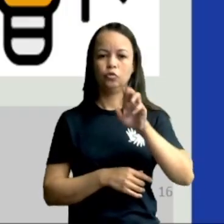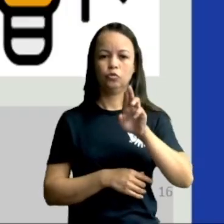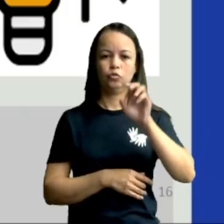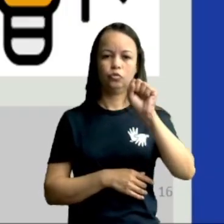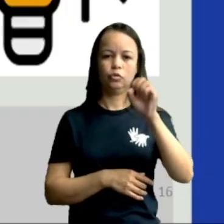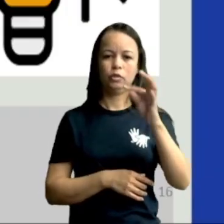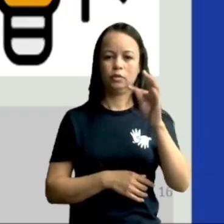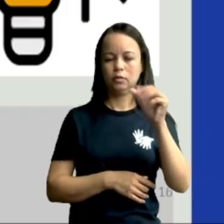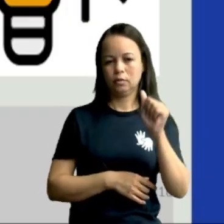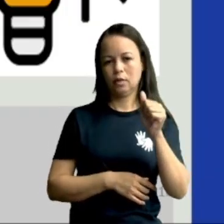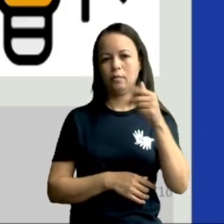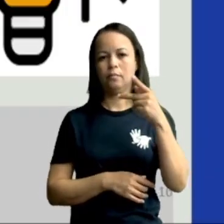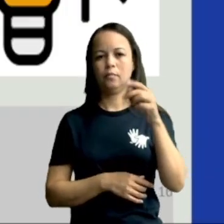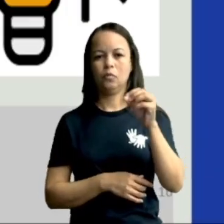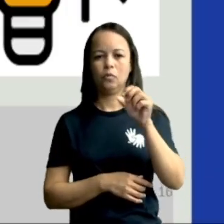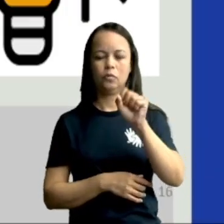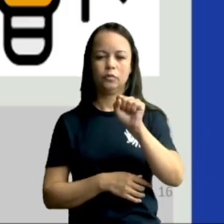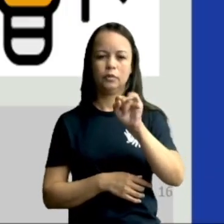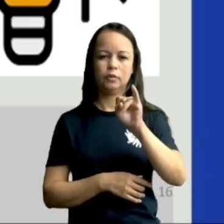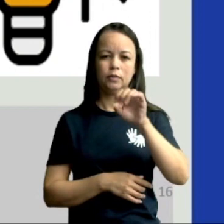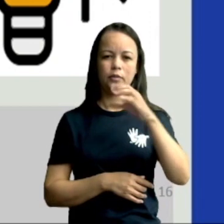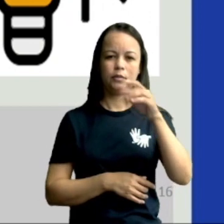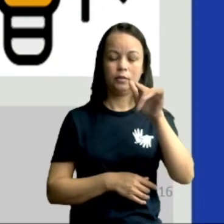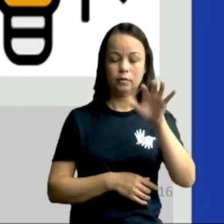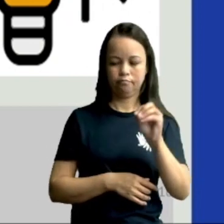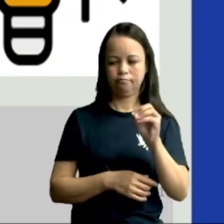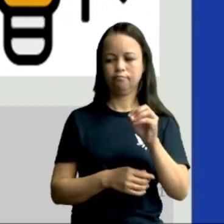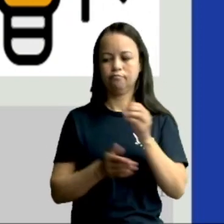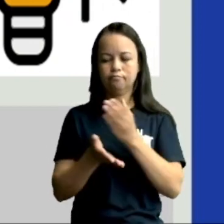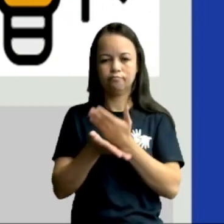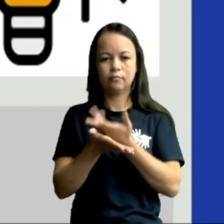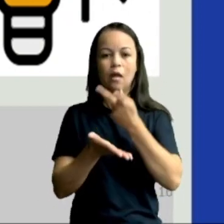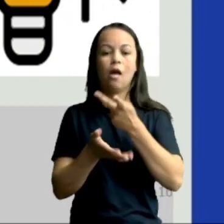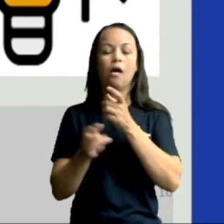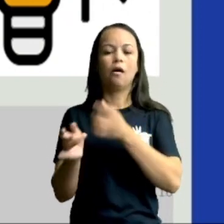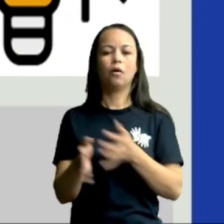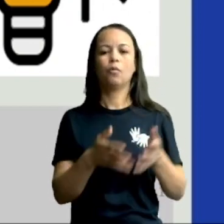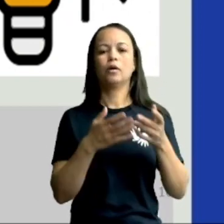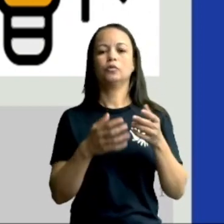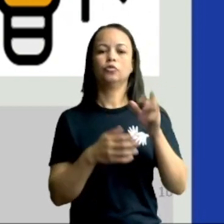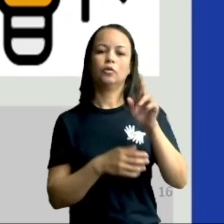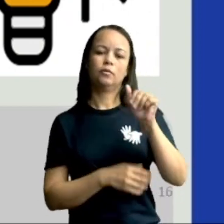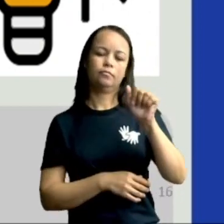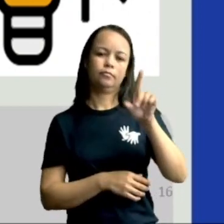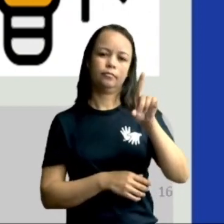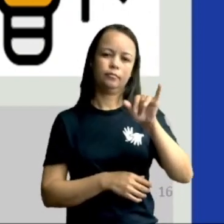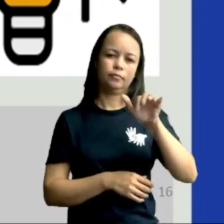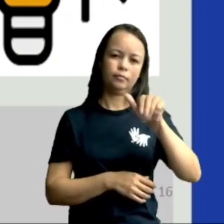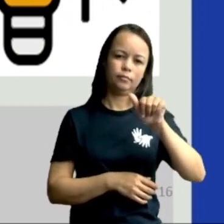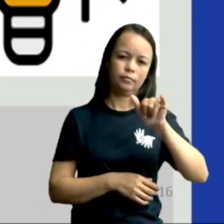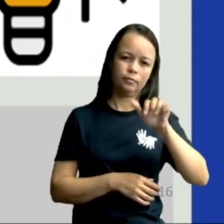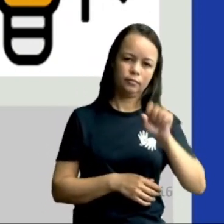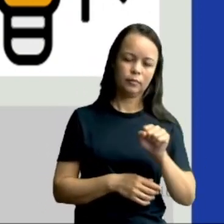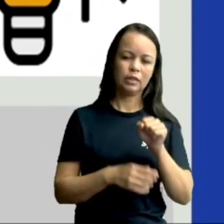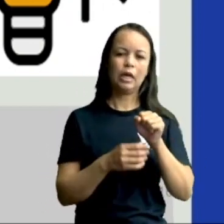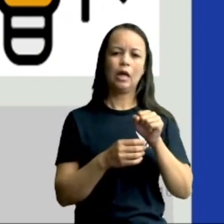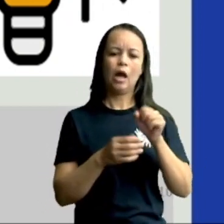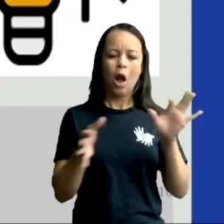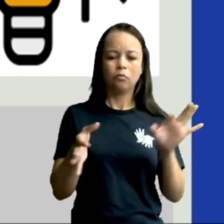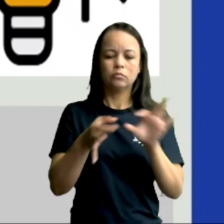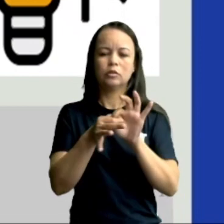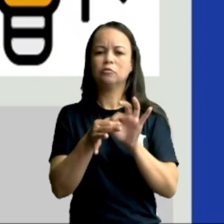para vocês. Ocorre quando os radicais, ao se unirem, não